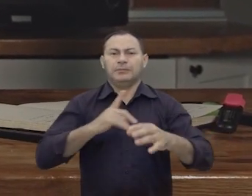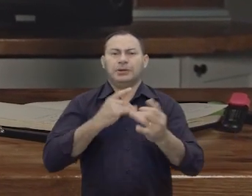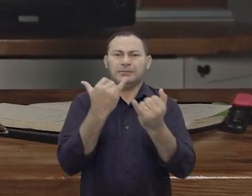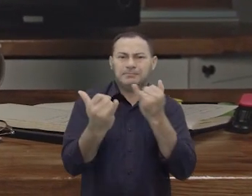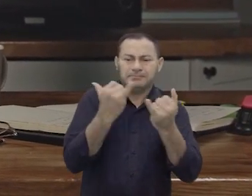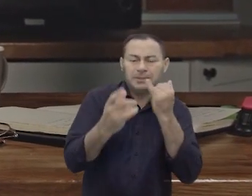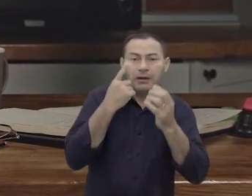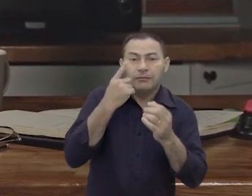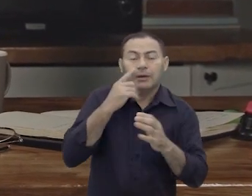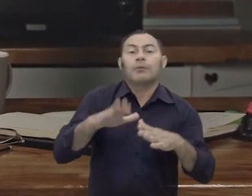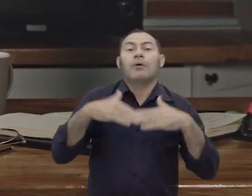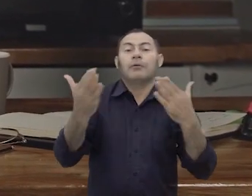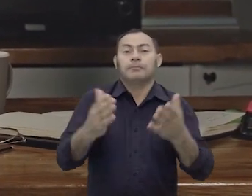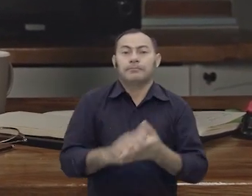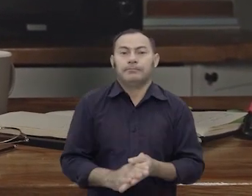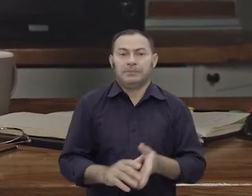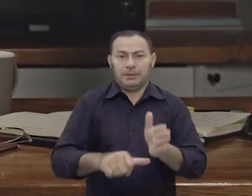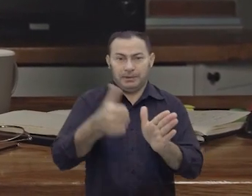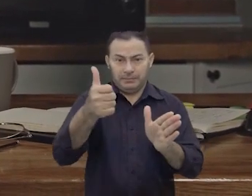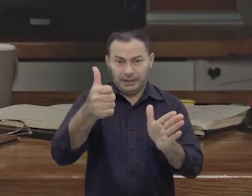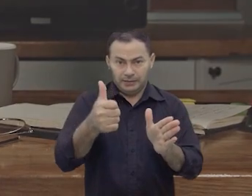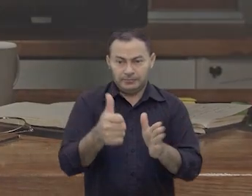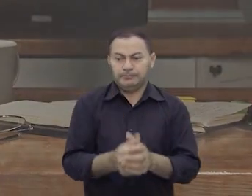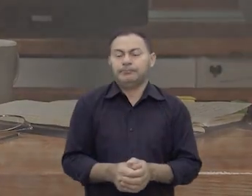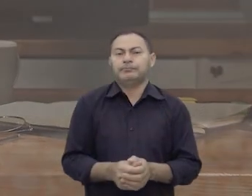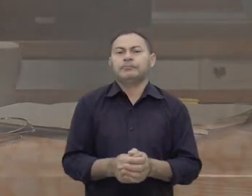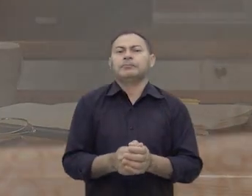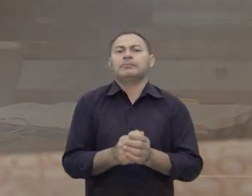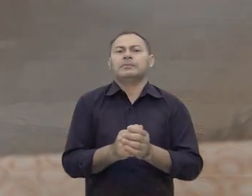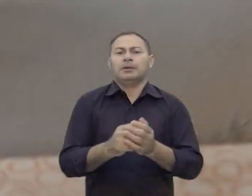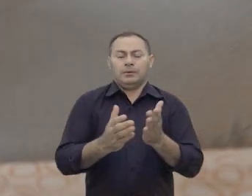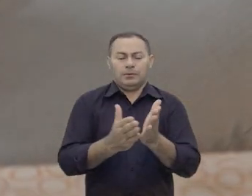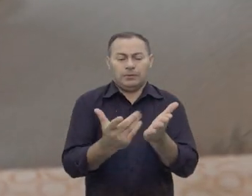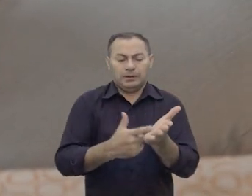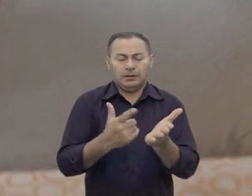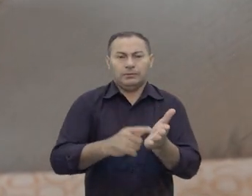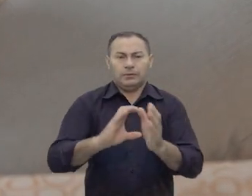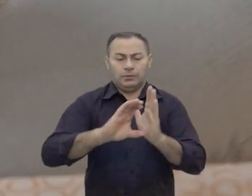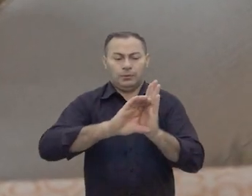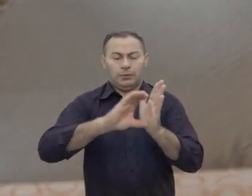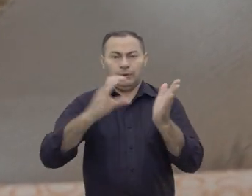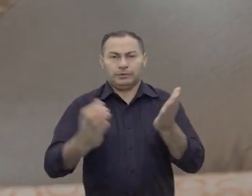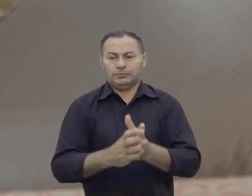possuem muitas semelhanças. Veja quais. A primeira é que, assim como